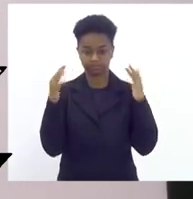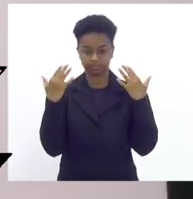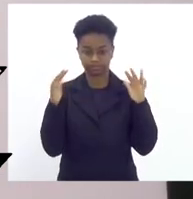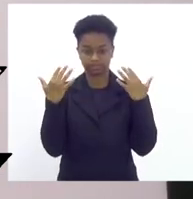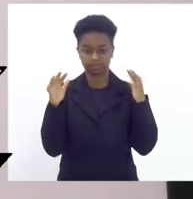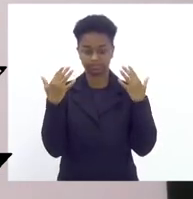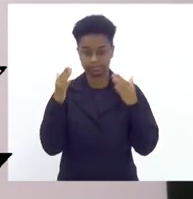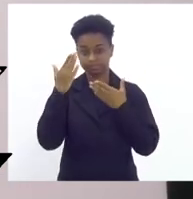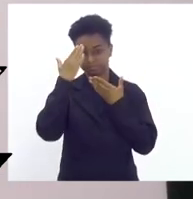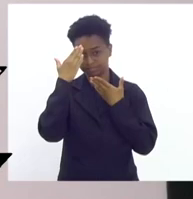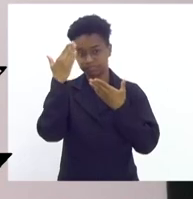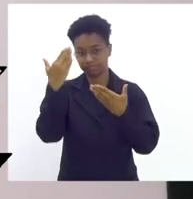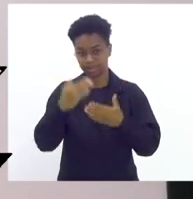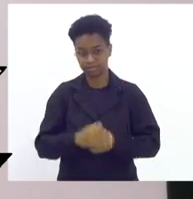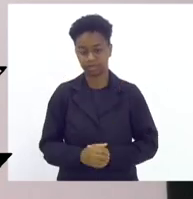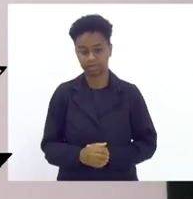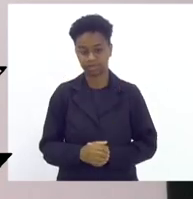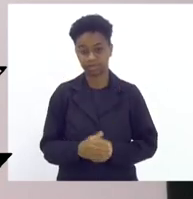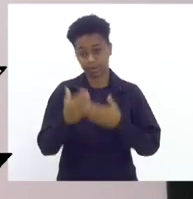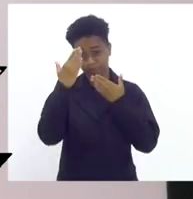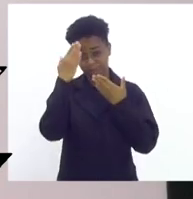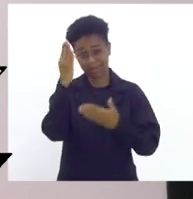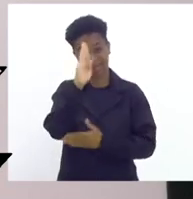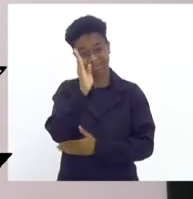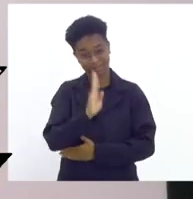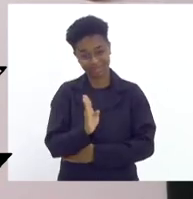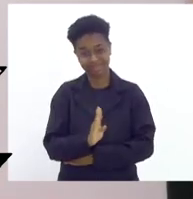obrigada muito obrigada